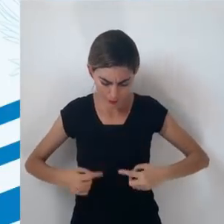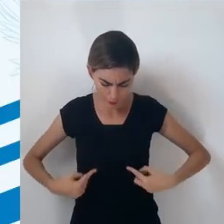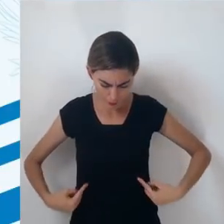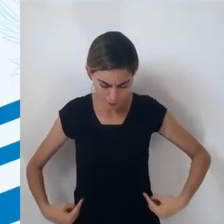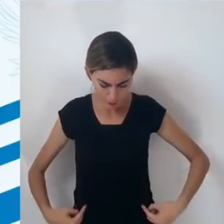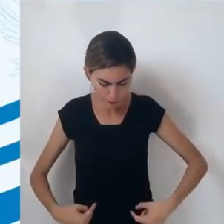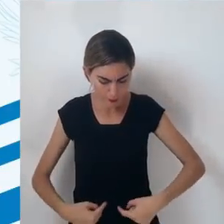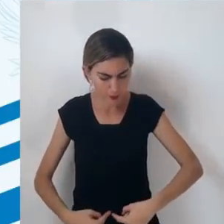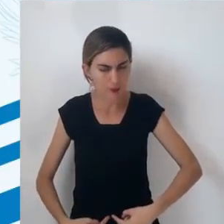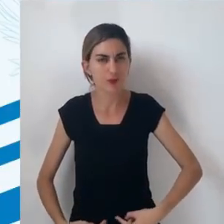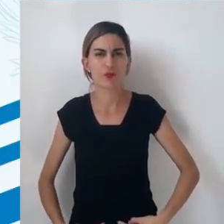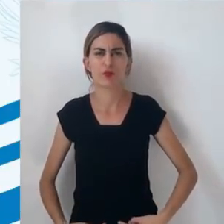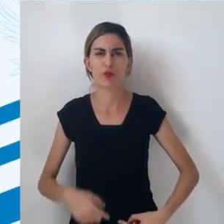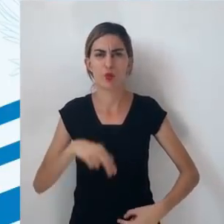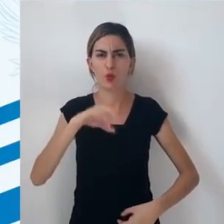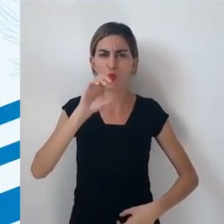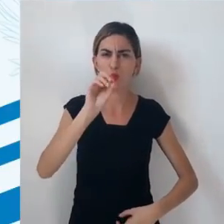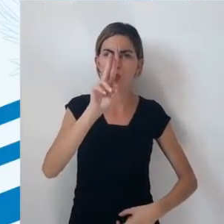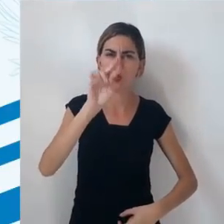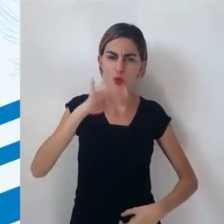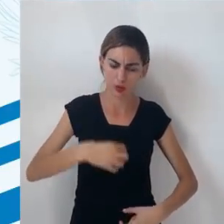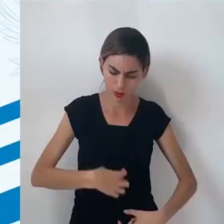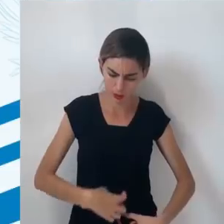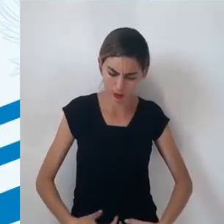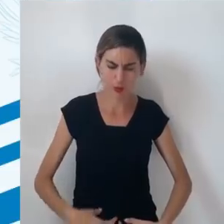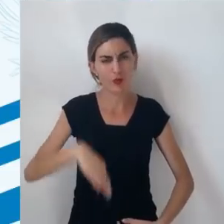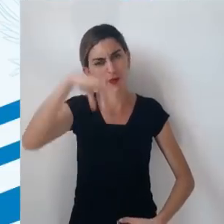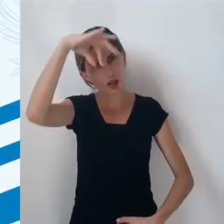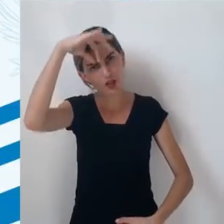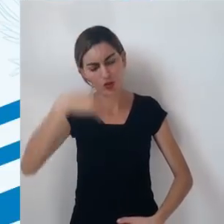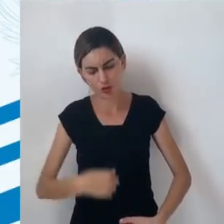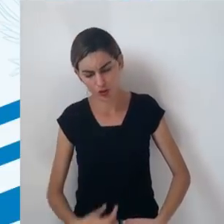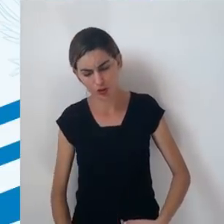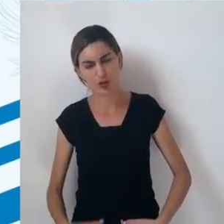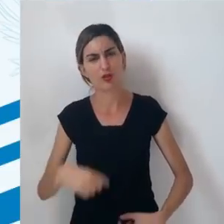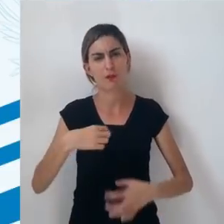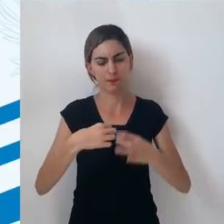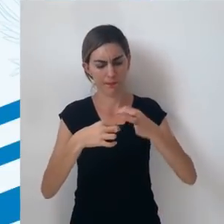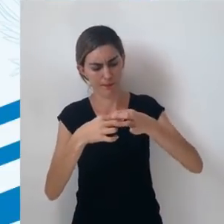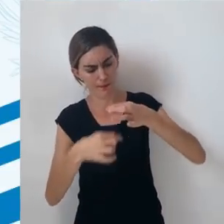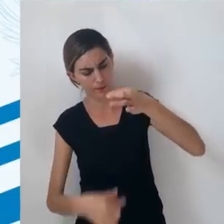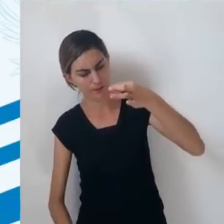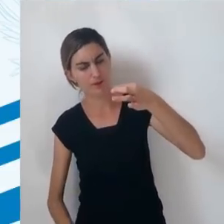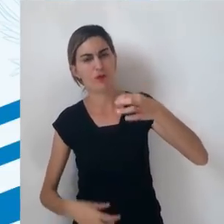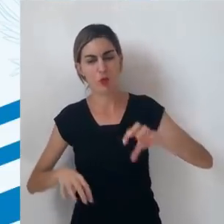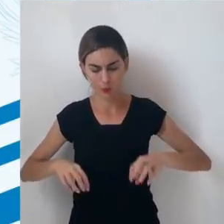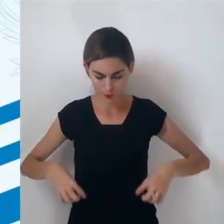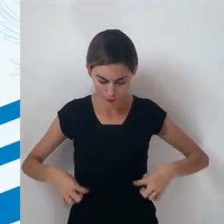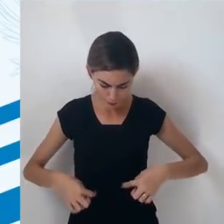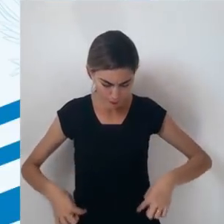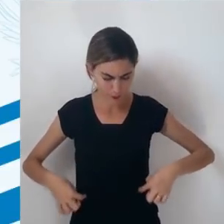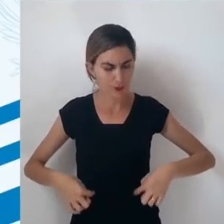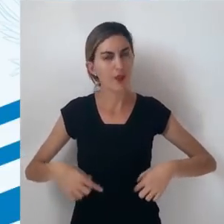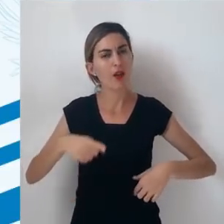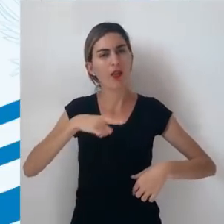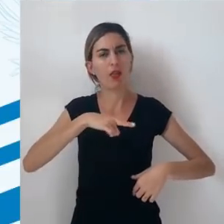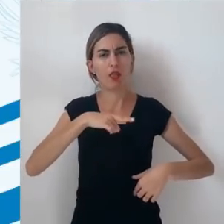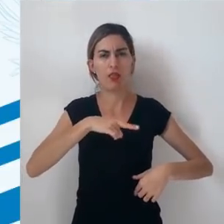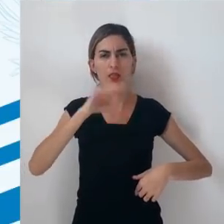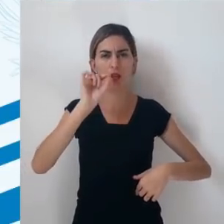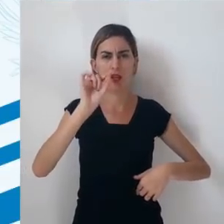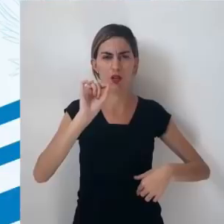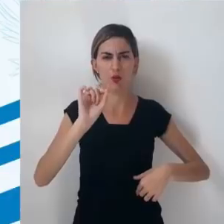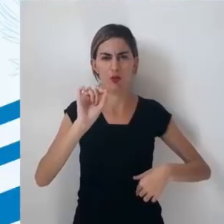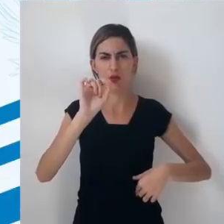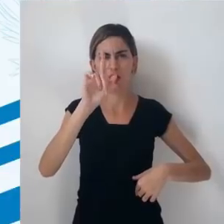ovários, tubas uterinas, útero, vagina e a vulva. Nos ovários você vai ter a